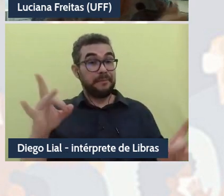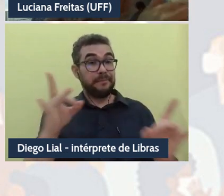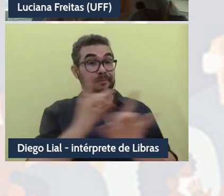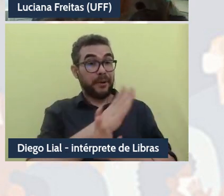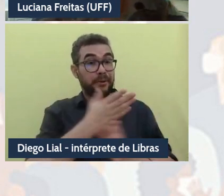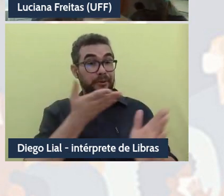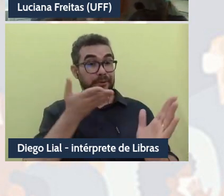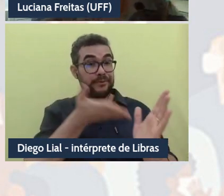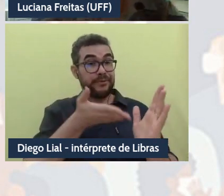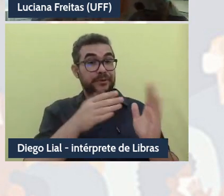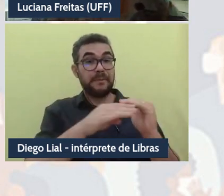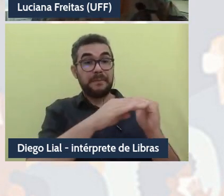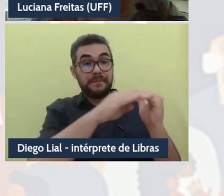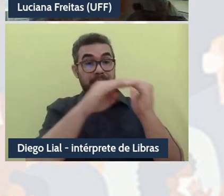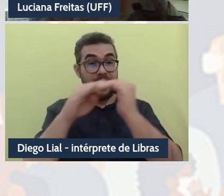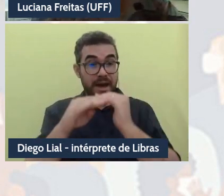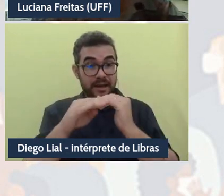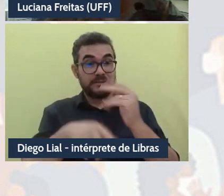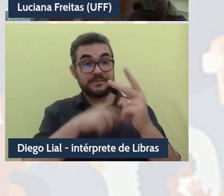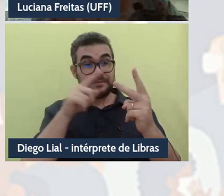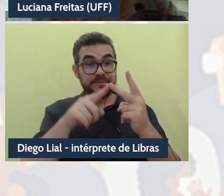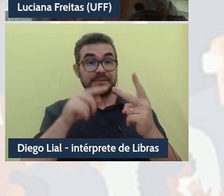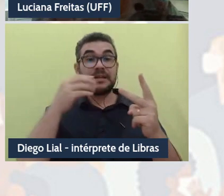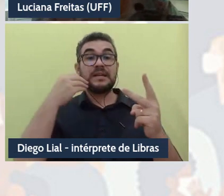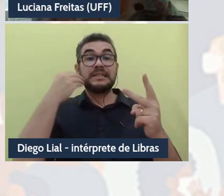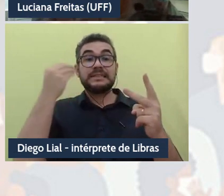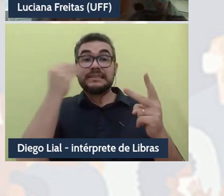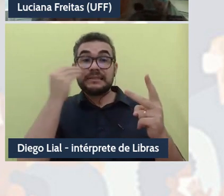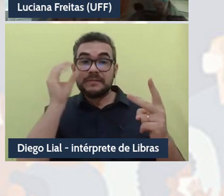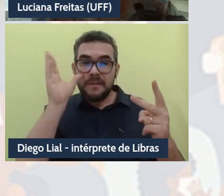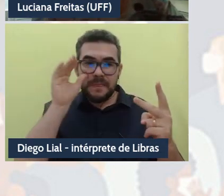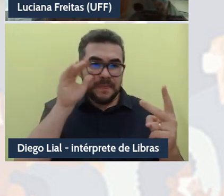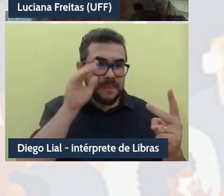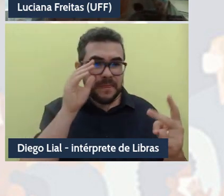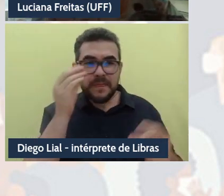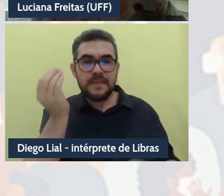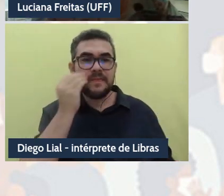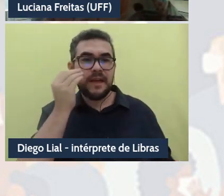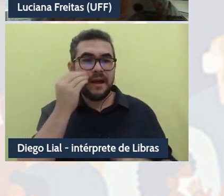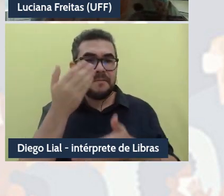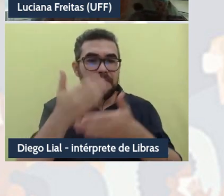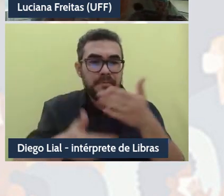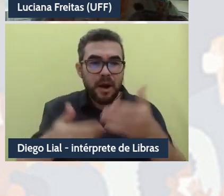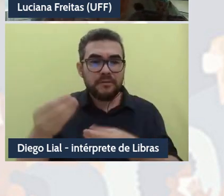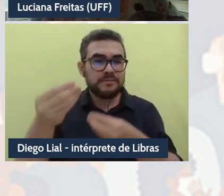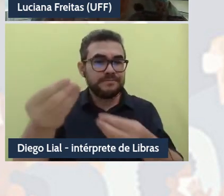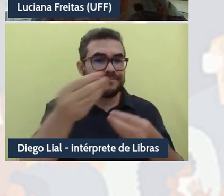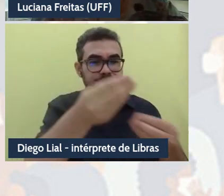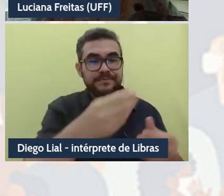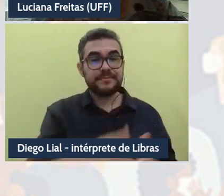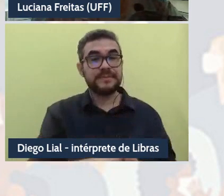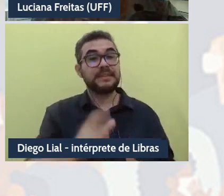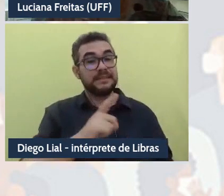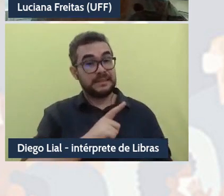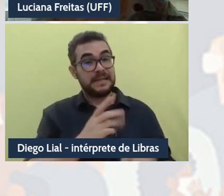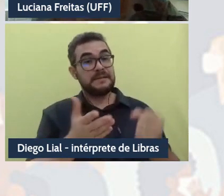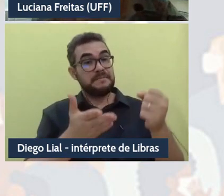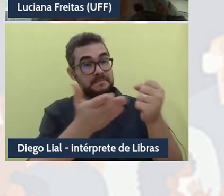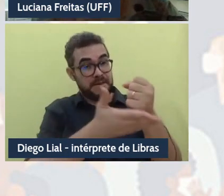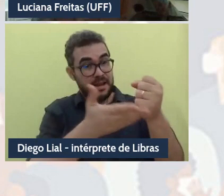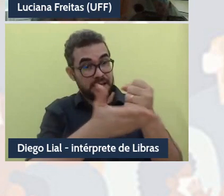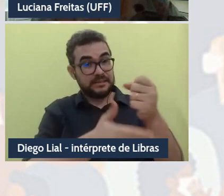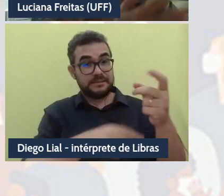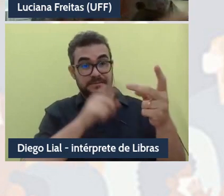BNCC, tanto como a base, o currículo mínimo das escolas brasileiras, como para a